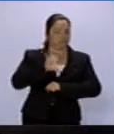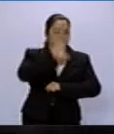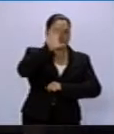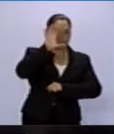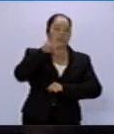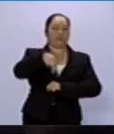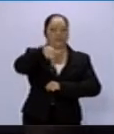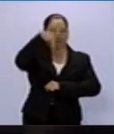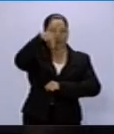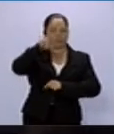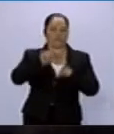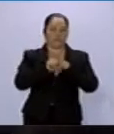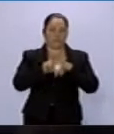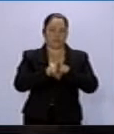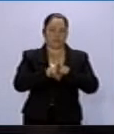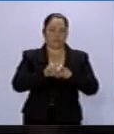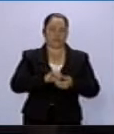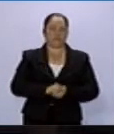norte